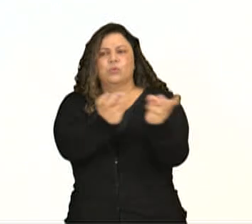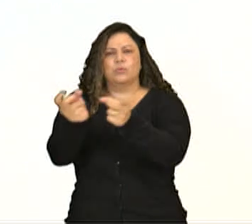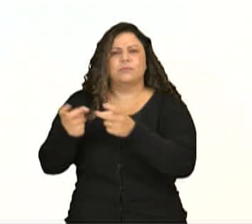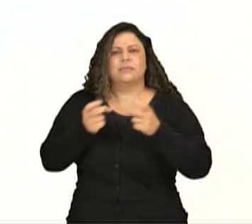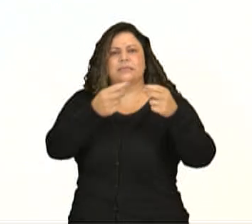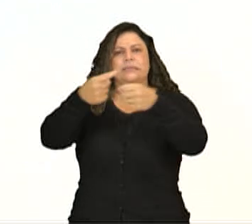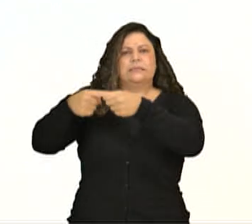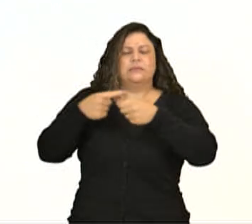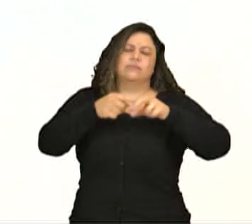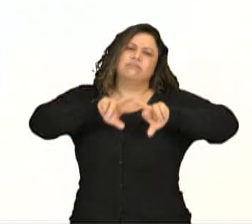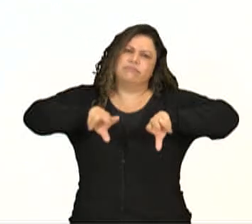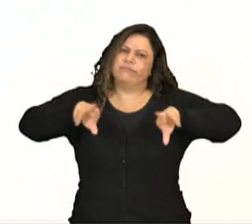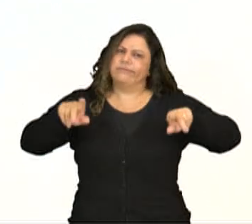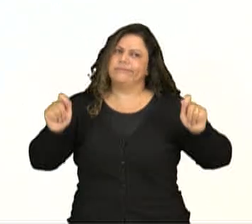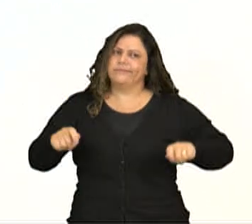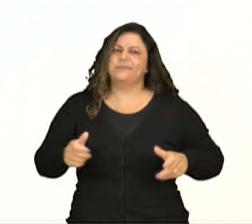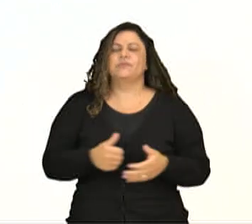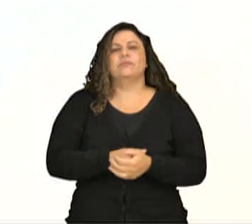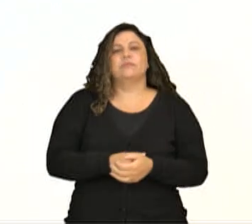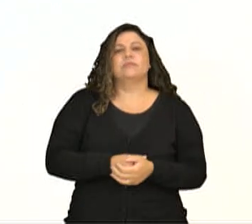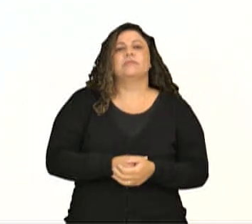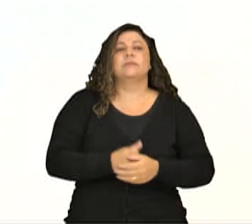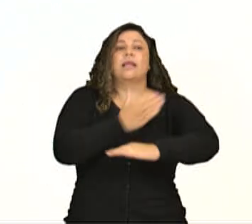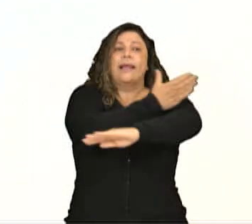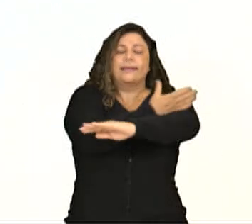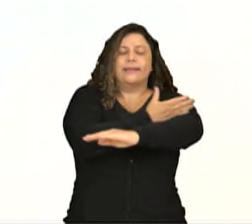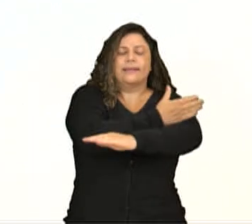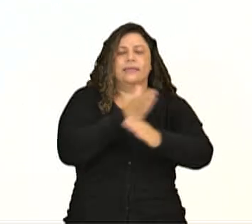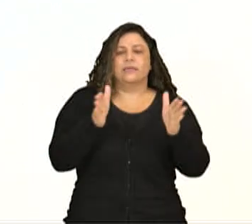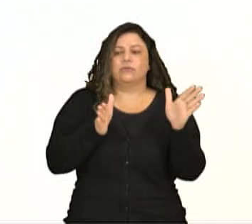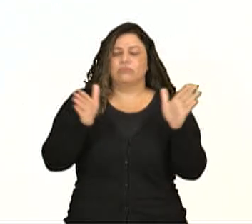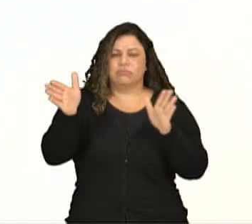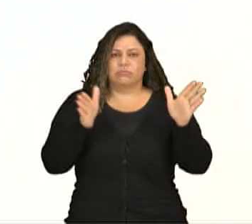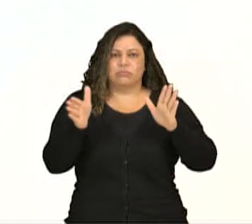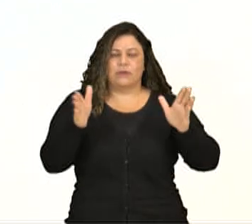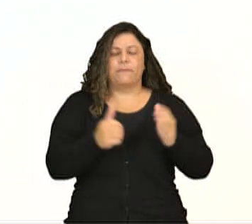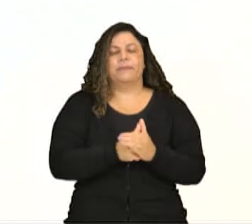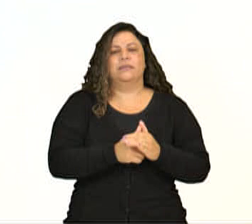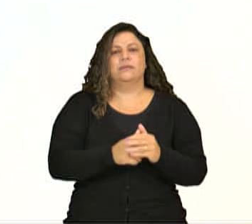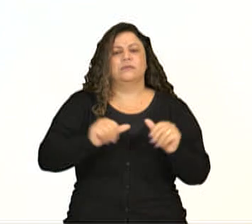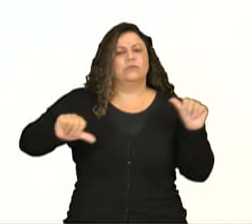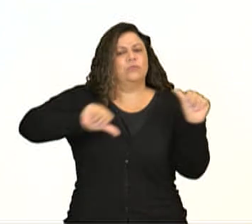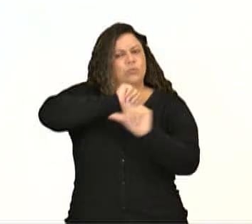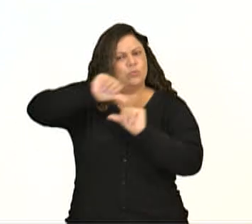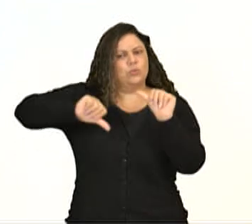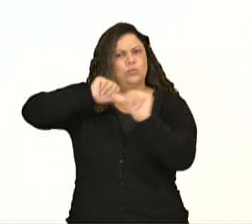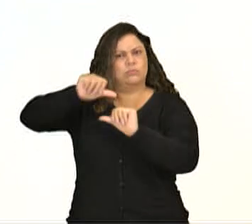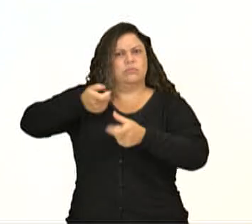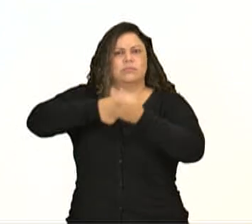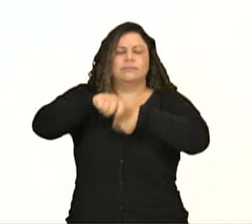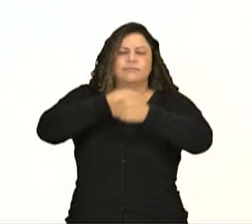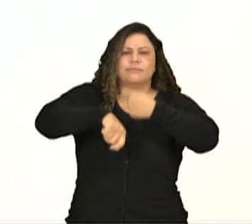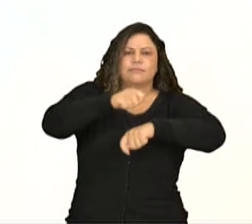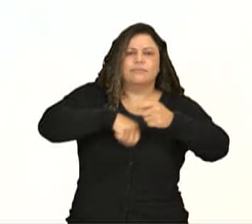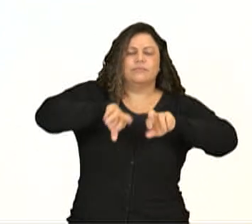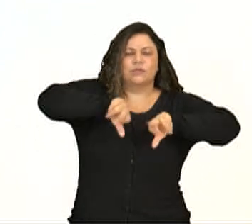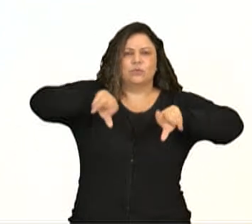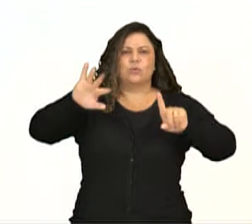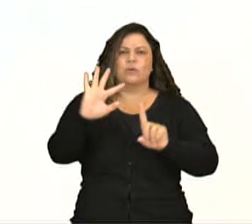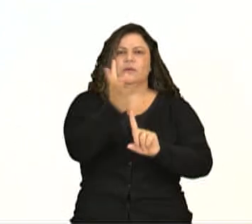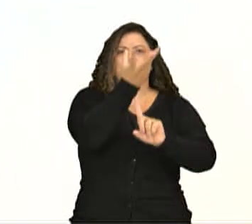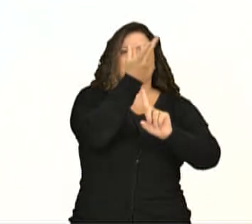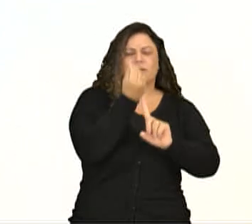entender melhor, tá? Na Baixa Idade Média, foi um período, então, de muitas transformações econômicas, artísticas